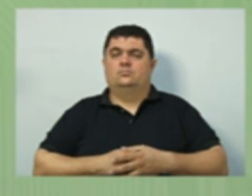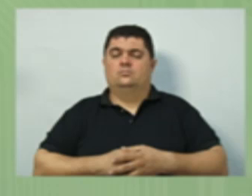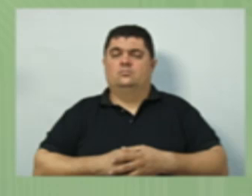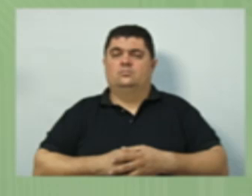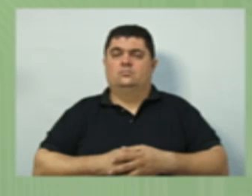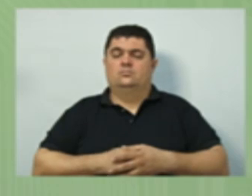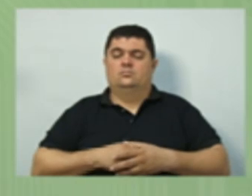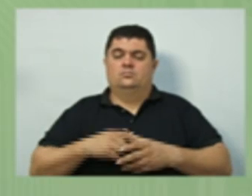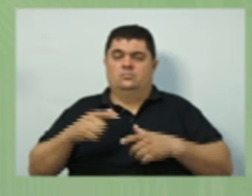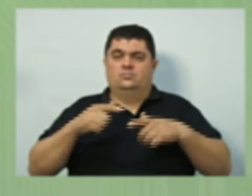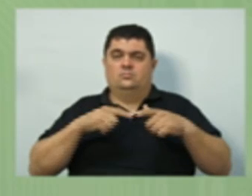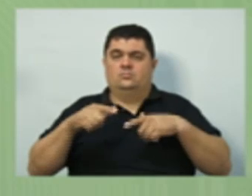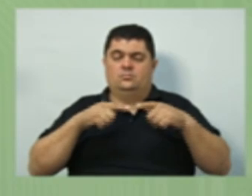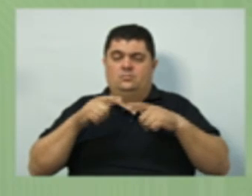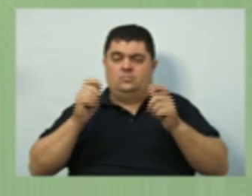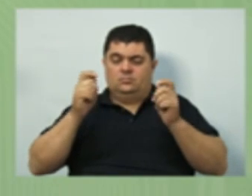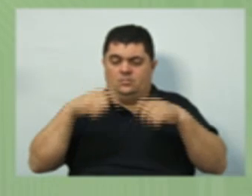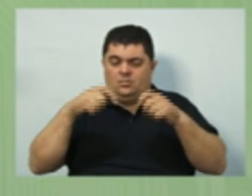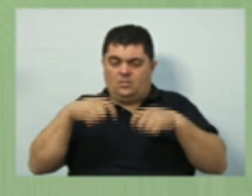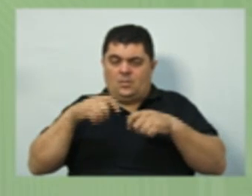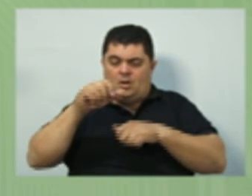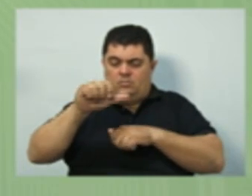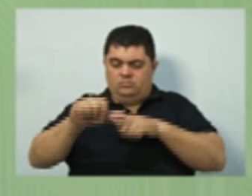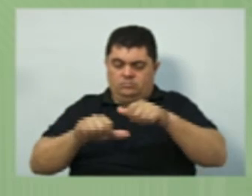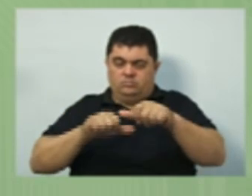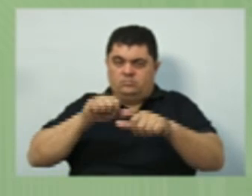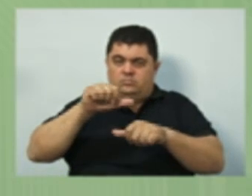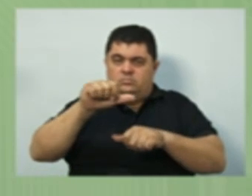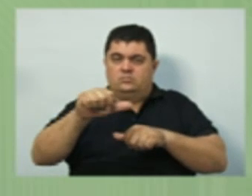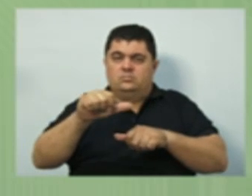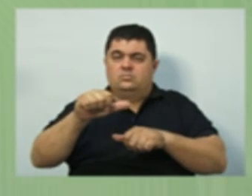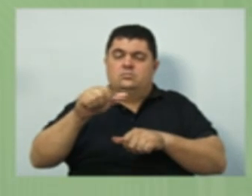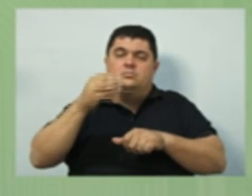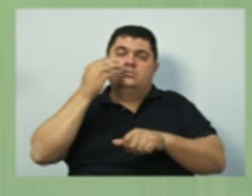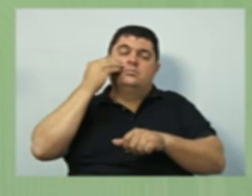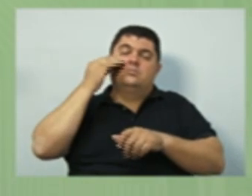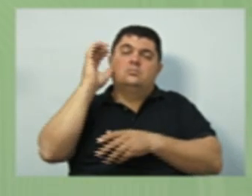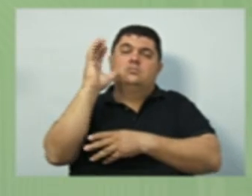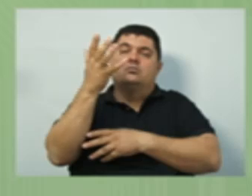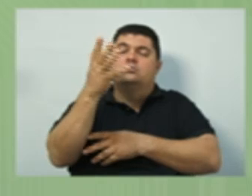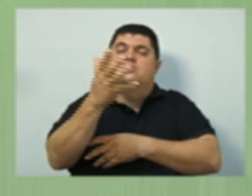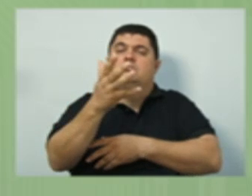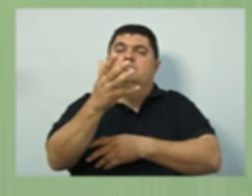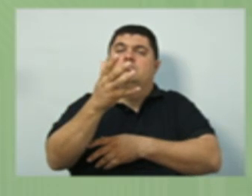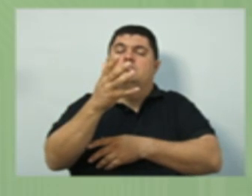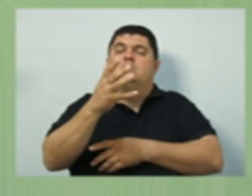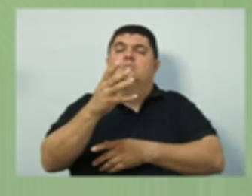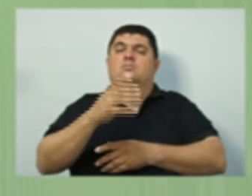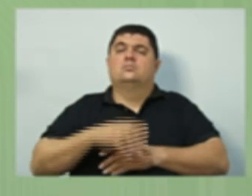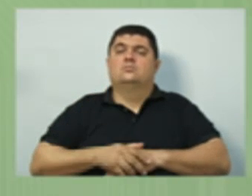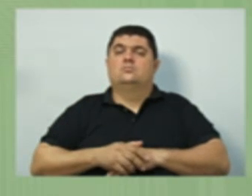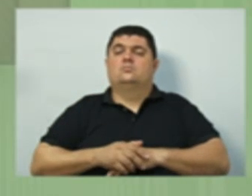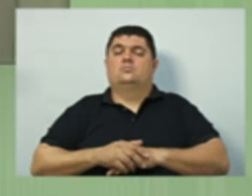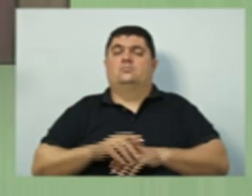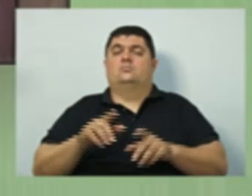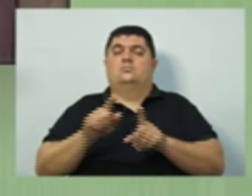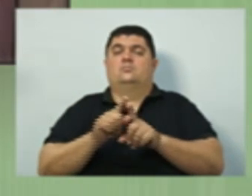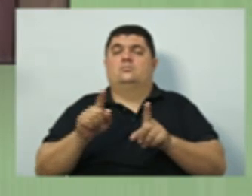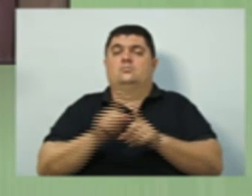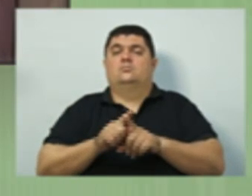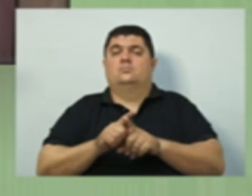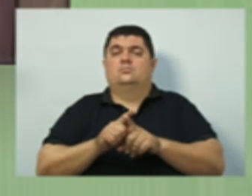Pelo trabalho, nós transformamos a natureza e, ao mesmo